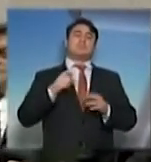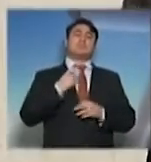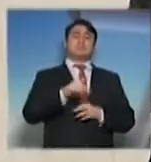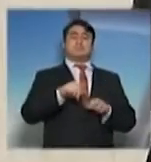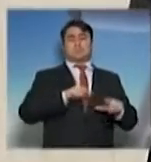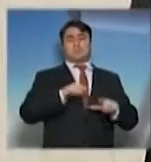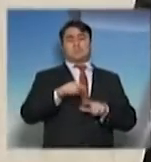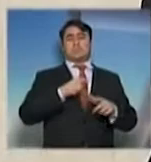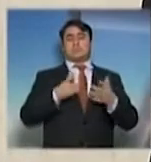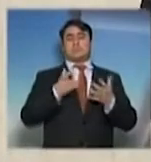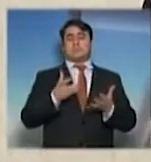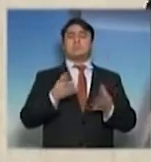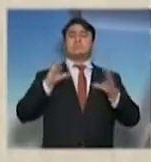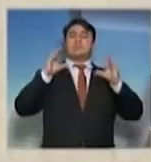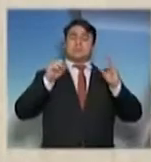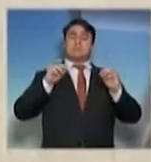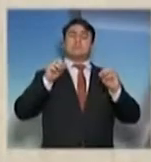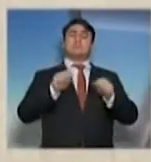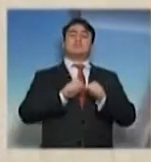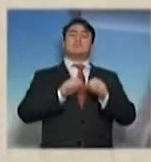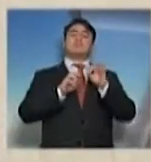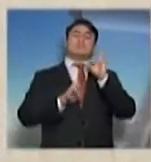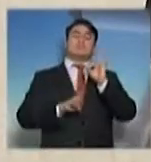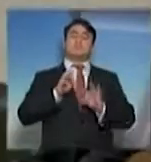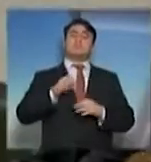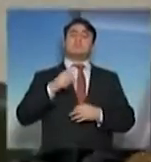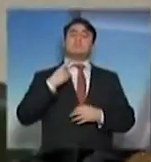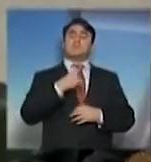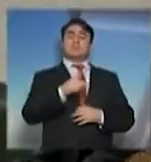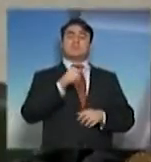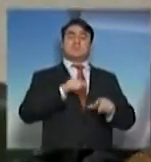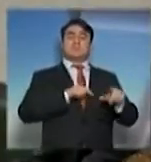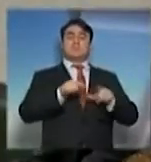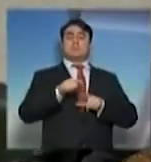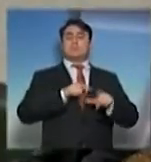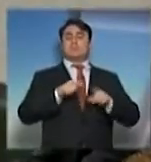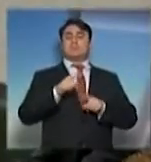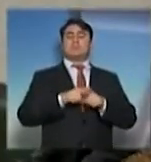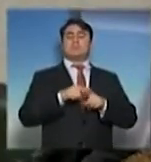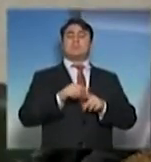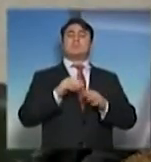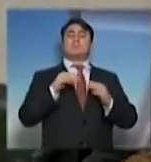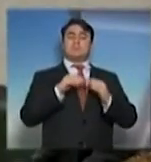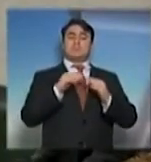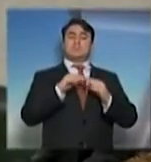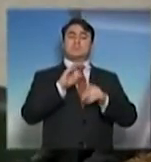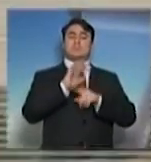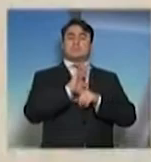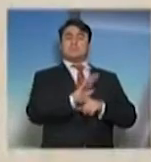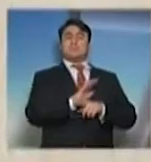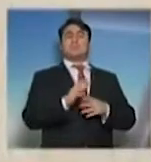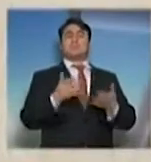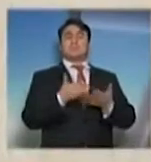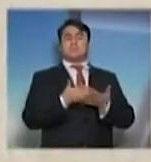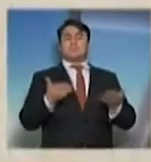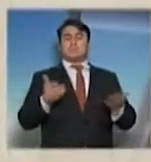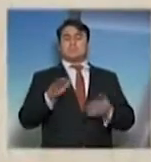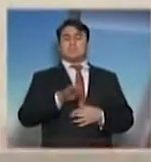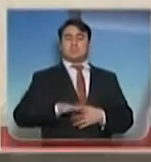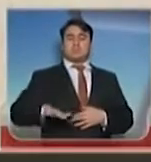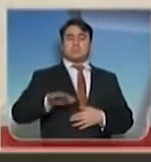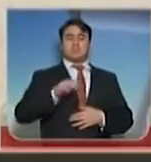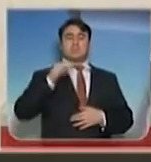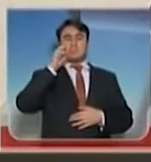seu trabalho e eu quero nessa noite fazer justiça ao seu trabalho e favor um